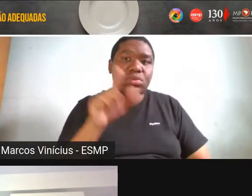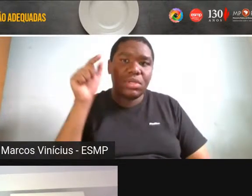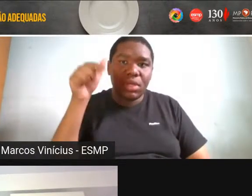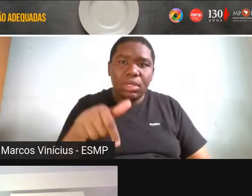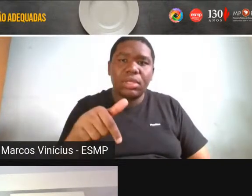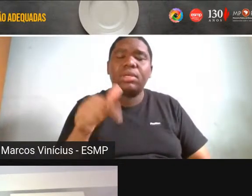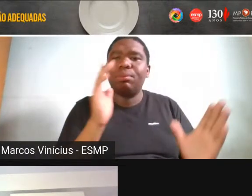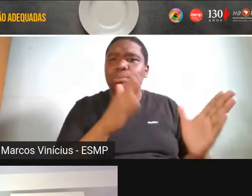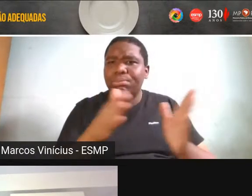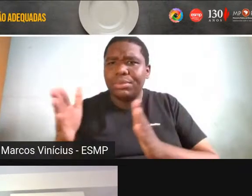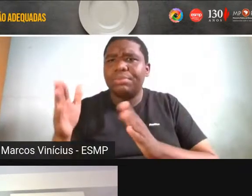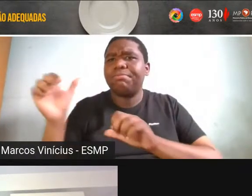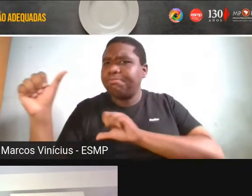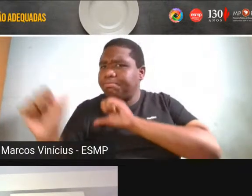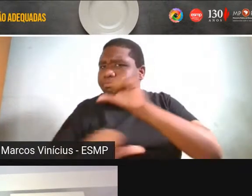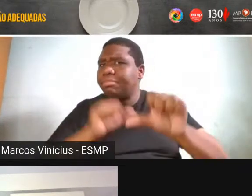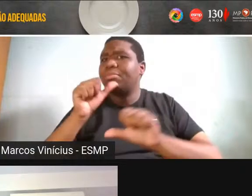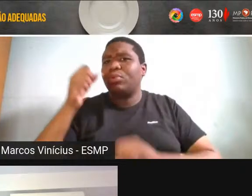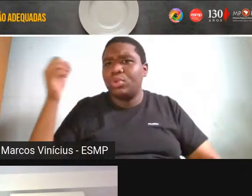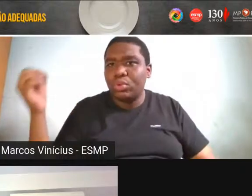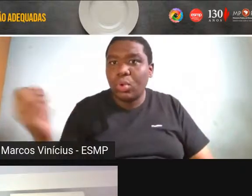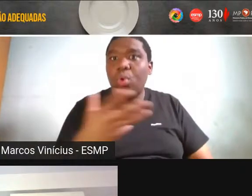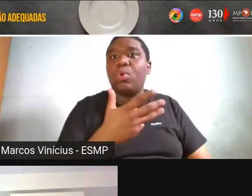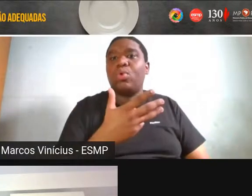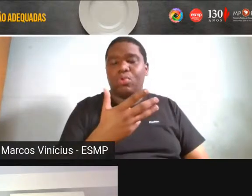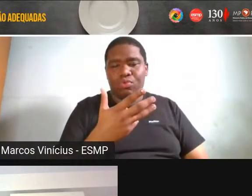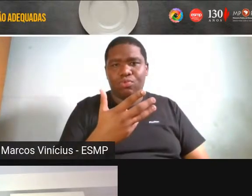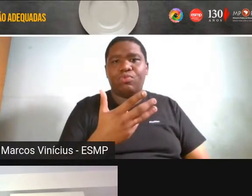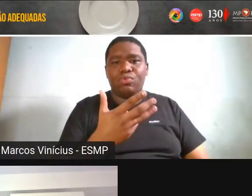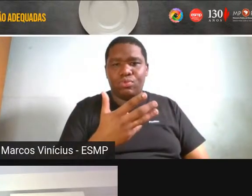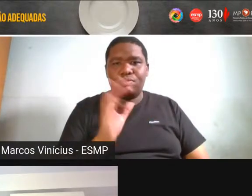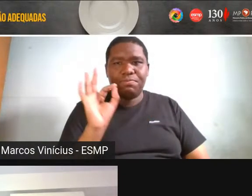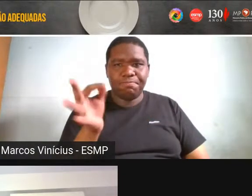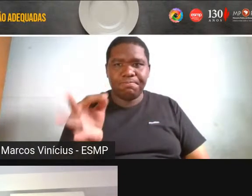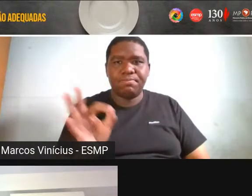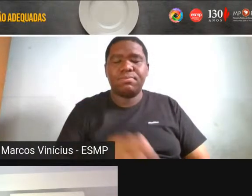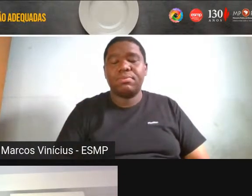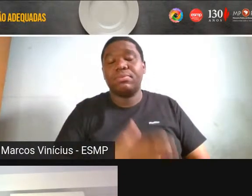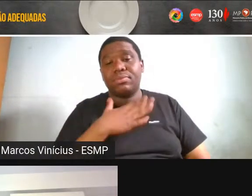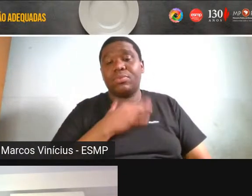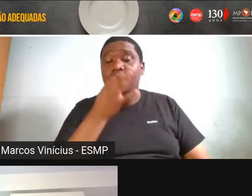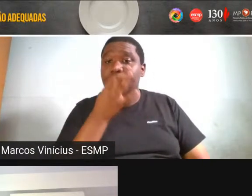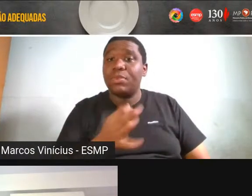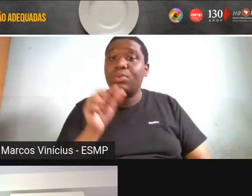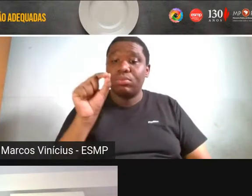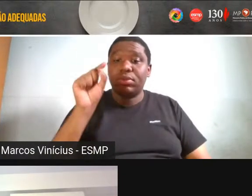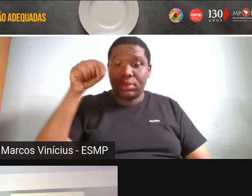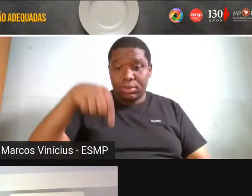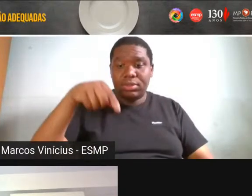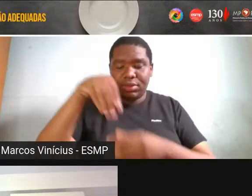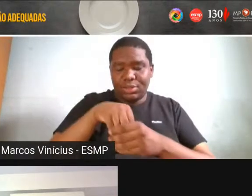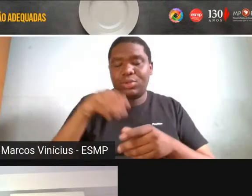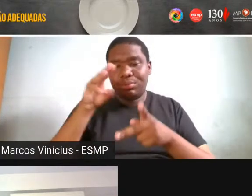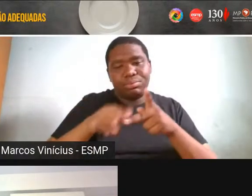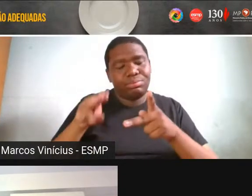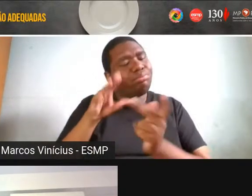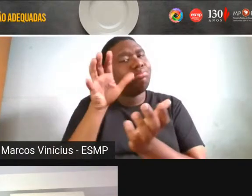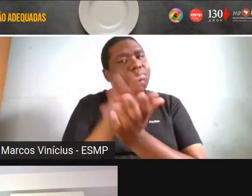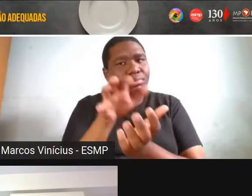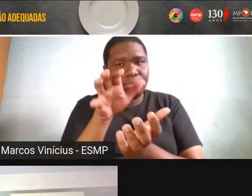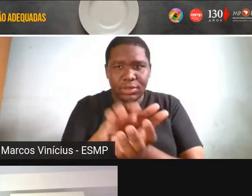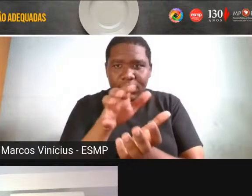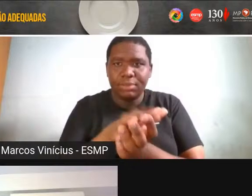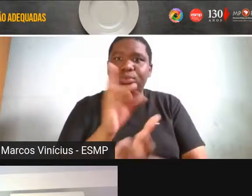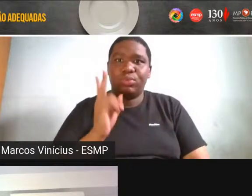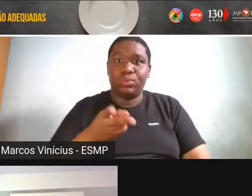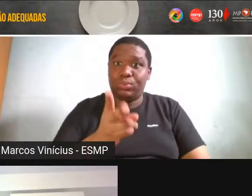realmente pioneiro, como a Miriam falou no início. Eu acho que um exemplo do Ministério Público Estadual de Pernambuco deve ser seguido por outros